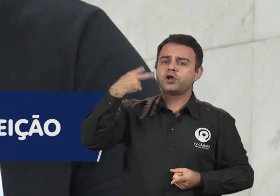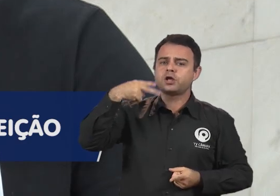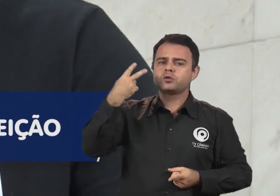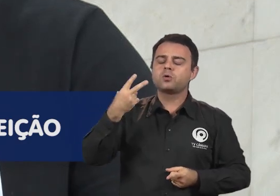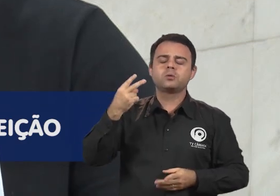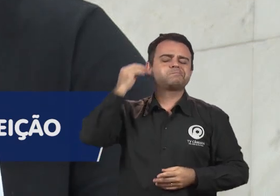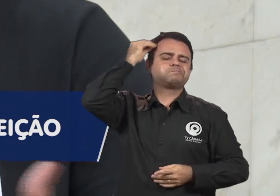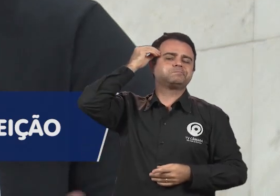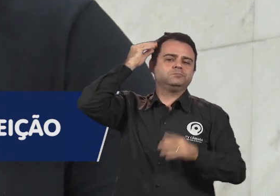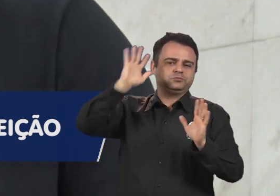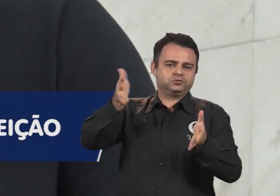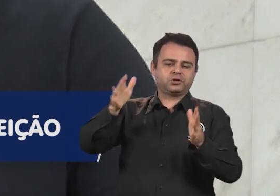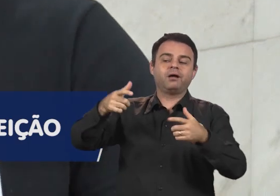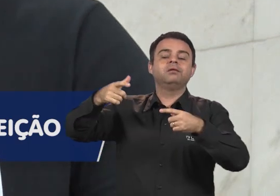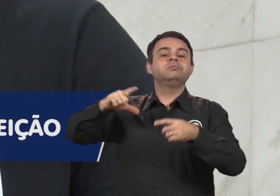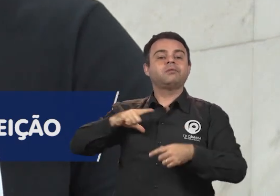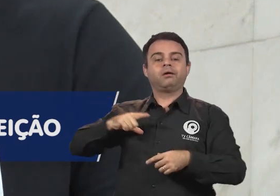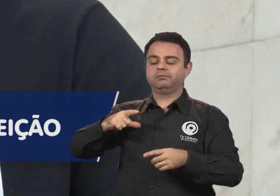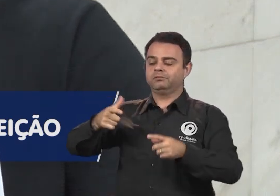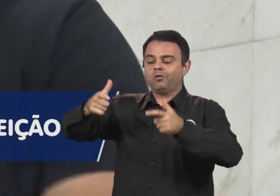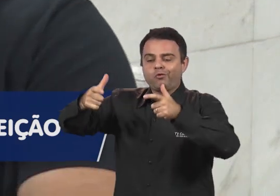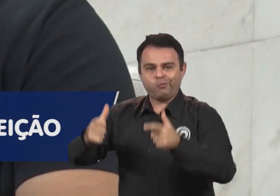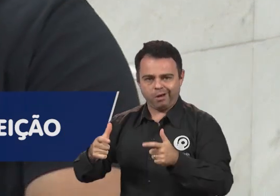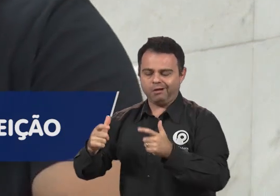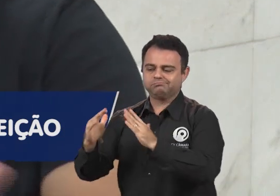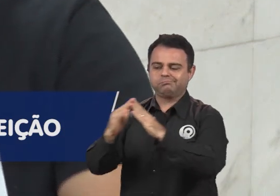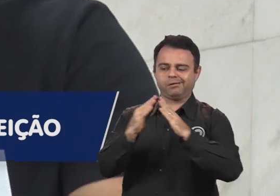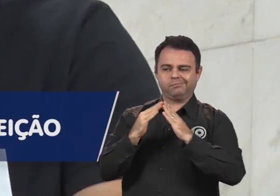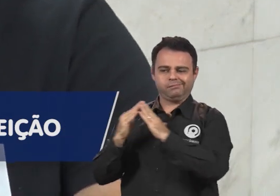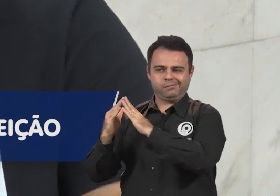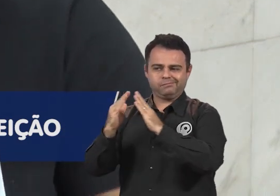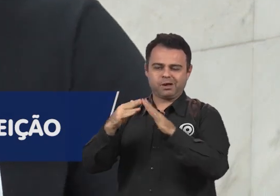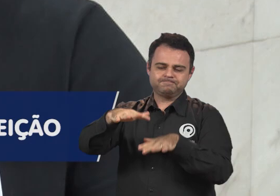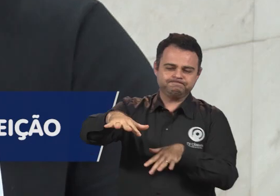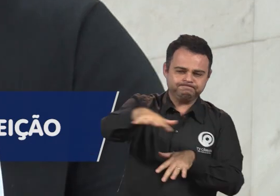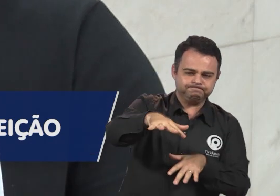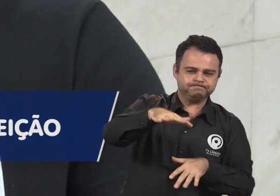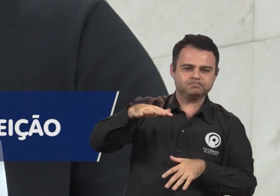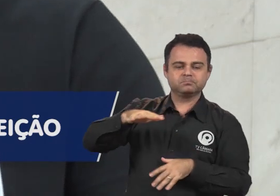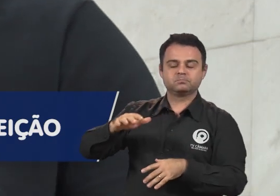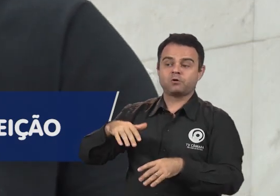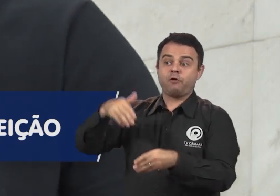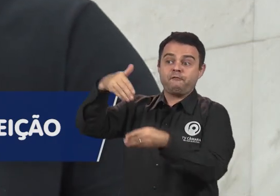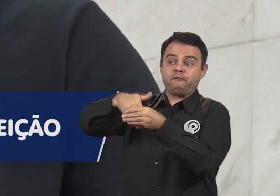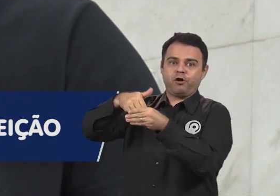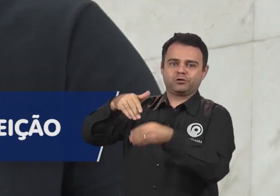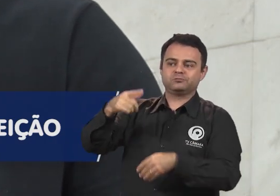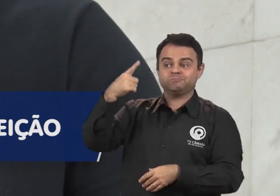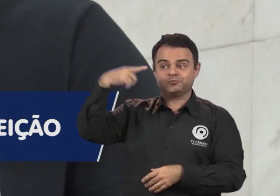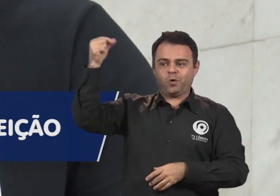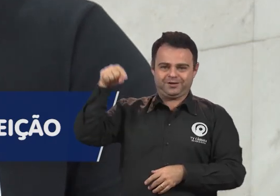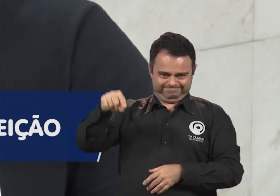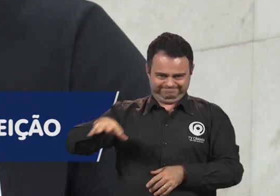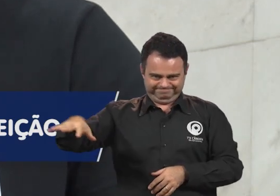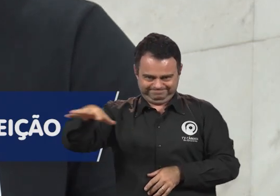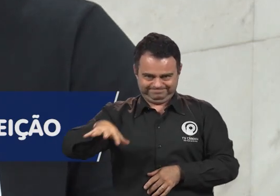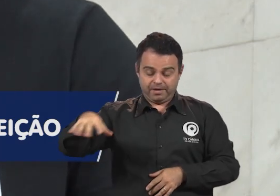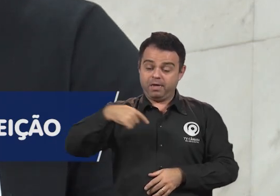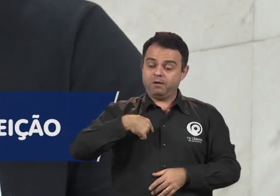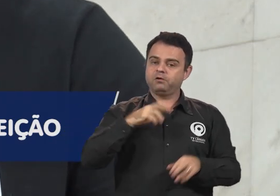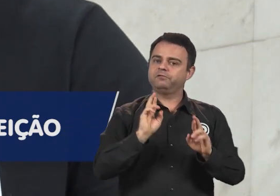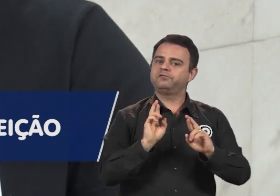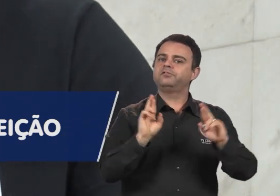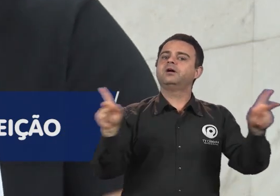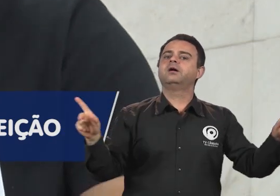têm o seu reduto eleitoral, a gente coloca um bairro, uma região, enfim. A minha eleição foi uma eleição diferente. Então, foi uma eleição baseada